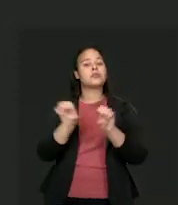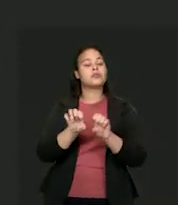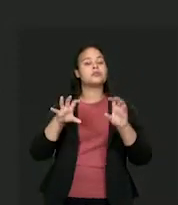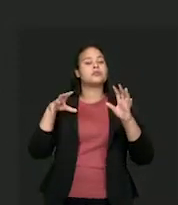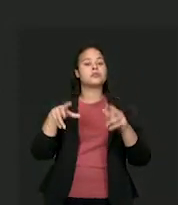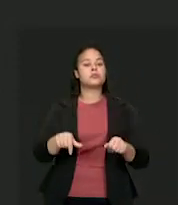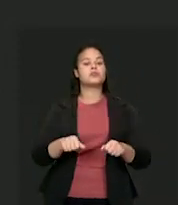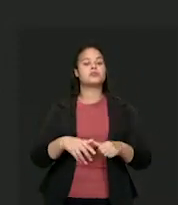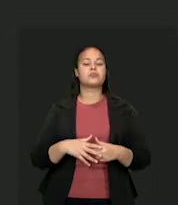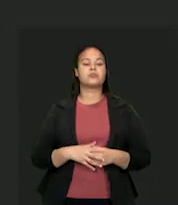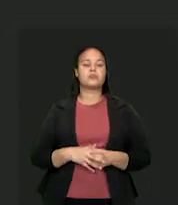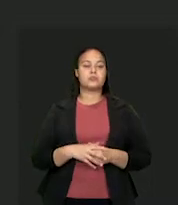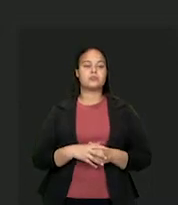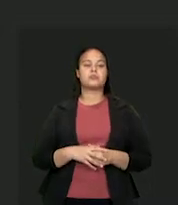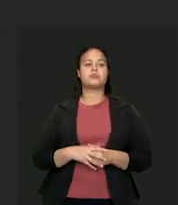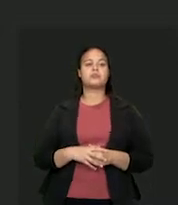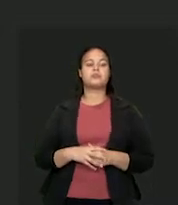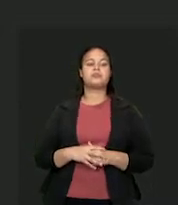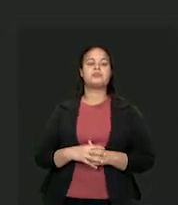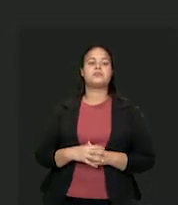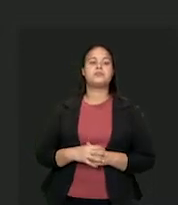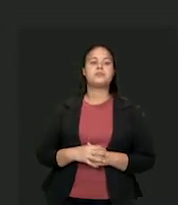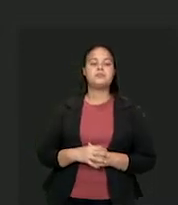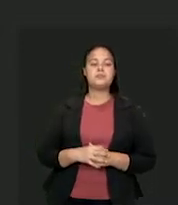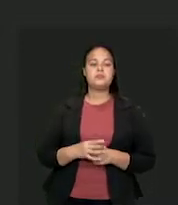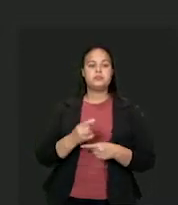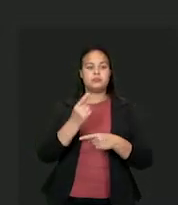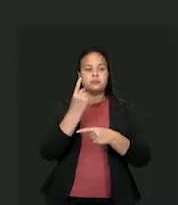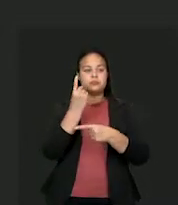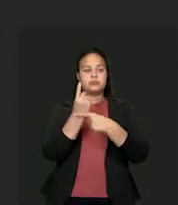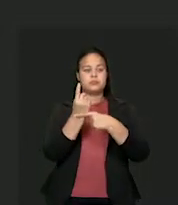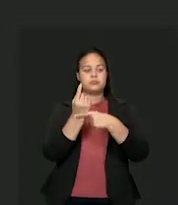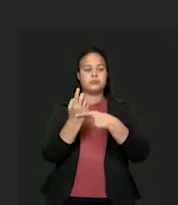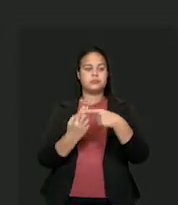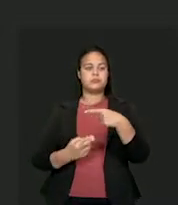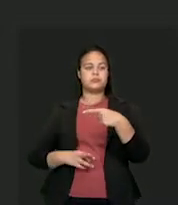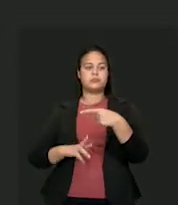geral. 1 sobre REC